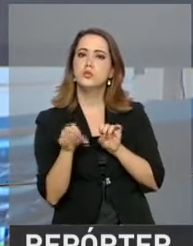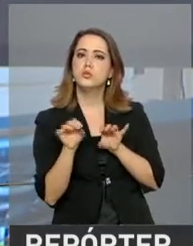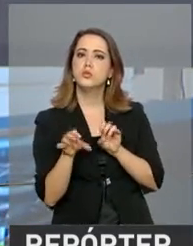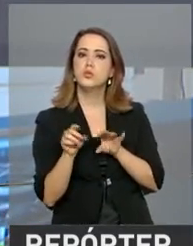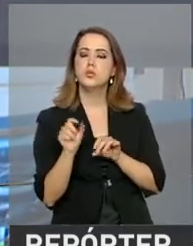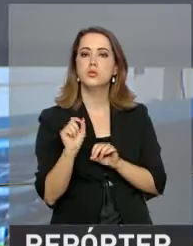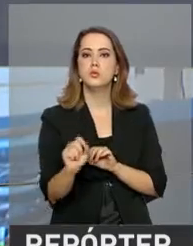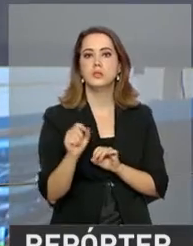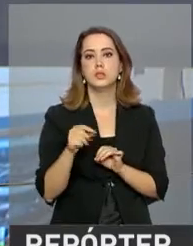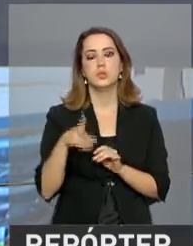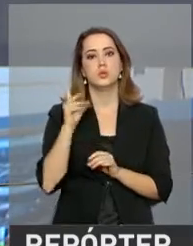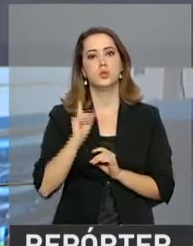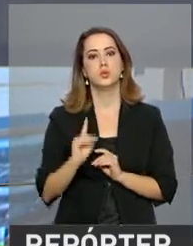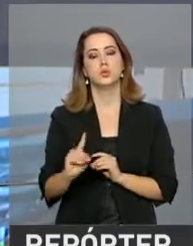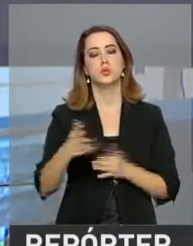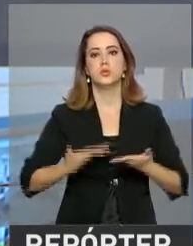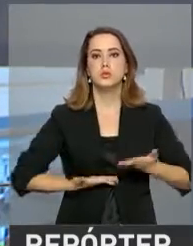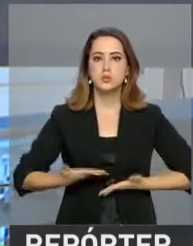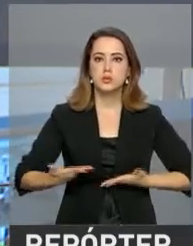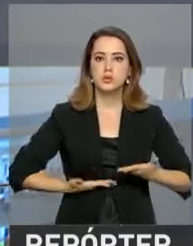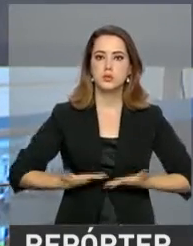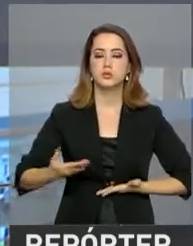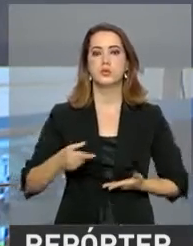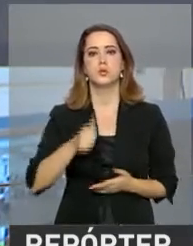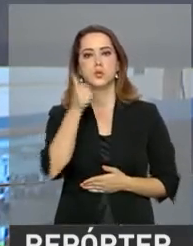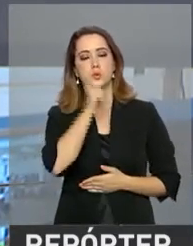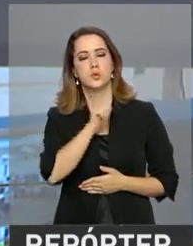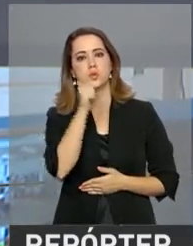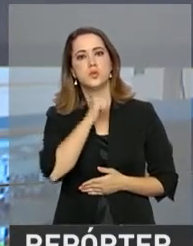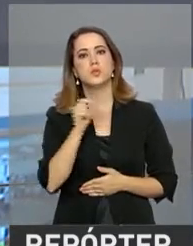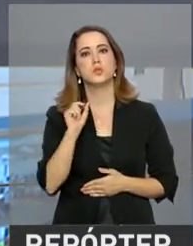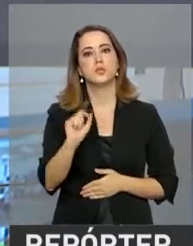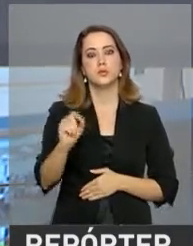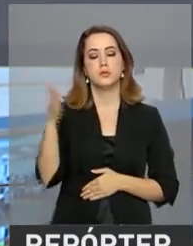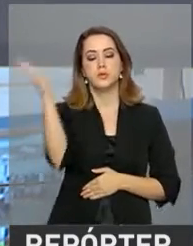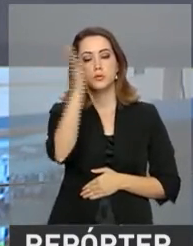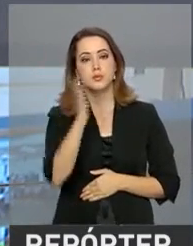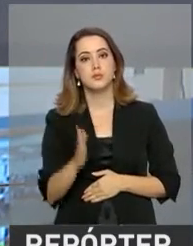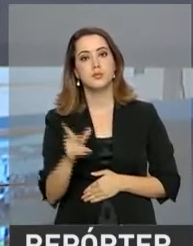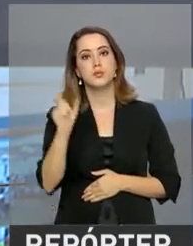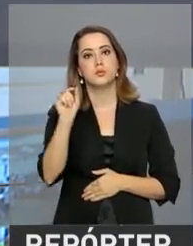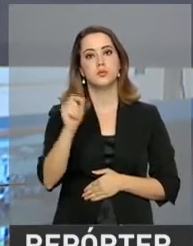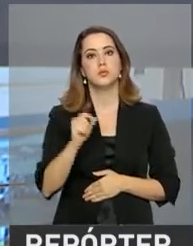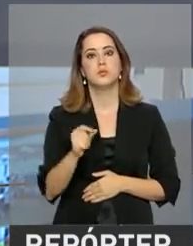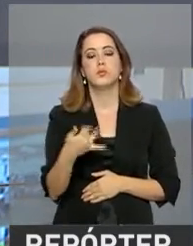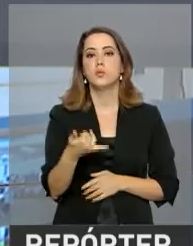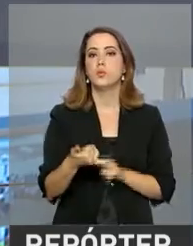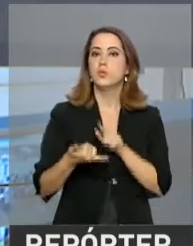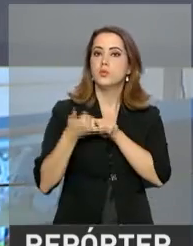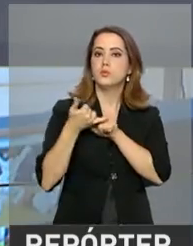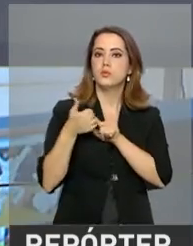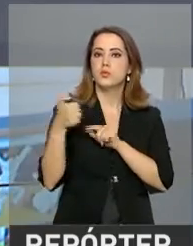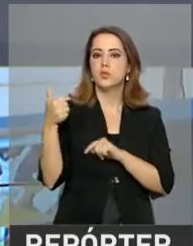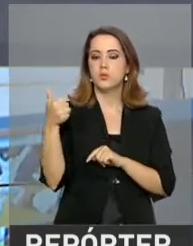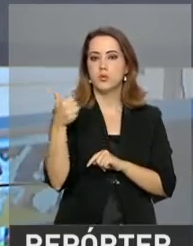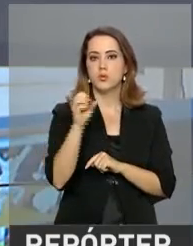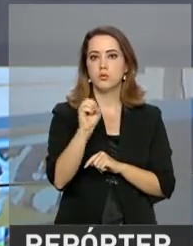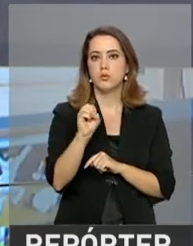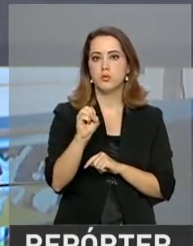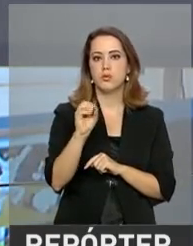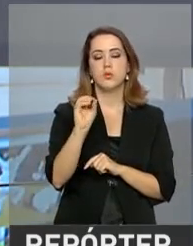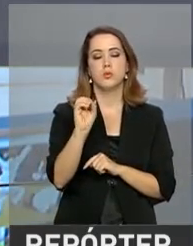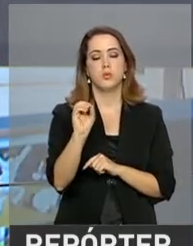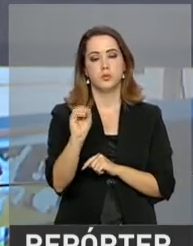sobre direitos e serviços públicos para a população feminina em todo o país é o ligue 180 hoje o canal divulgou o balanço